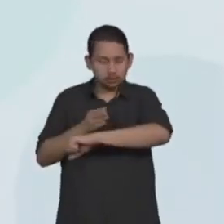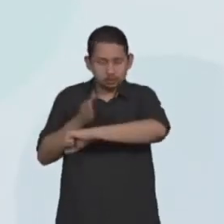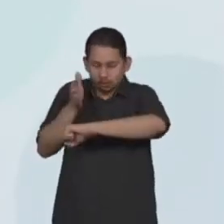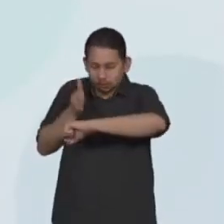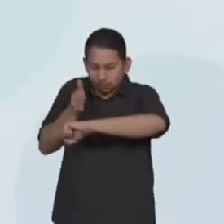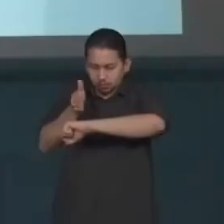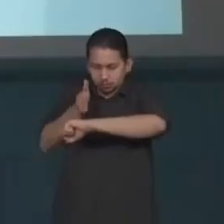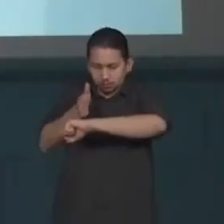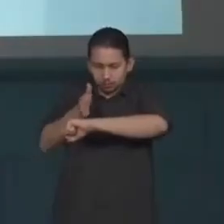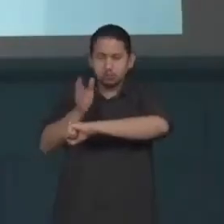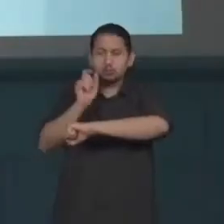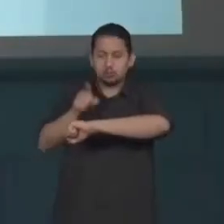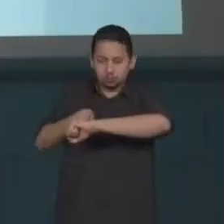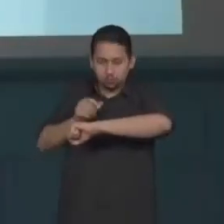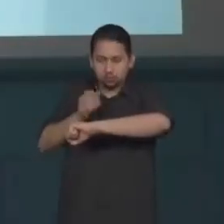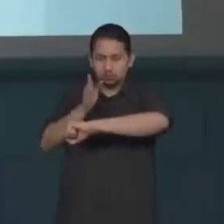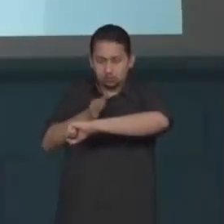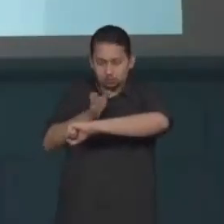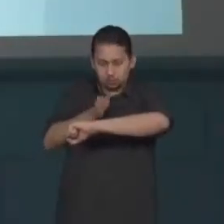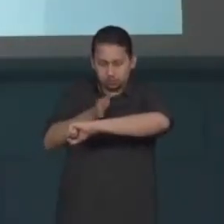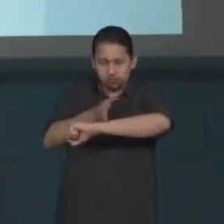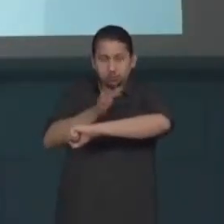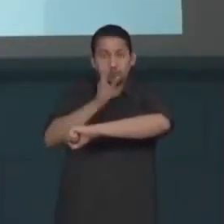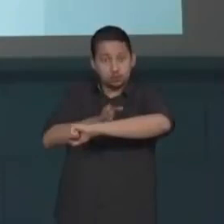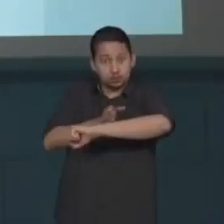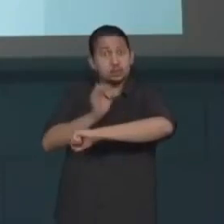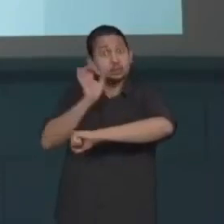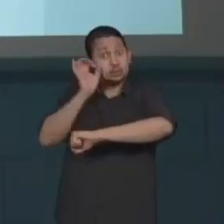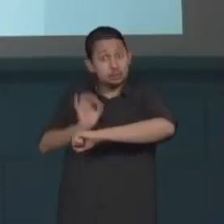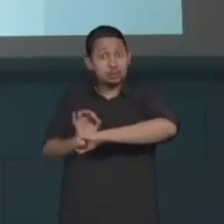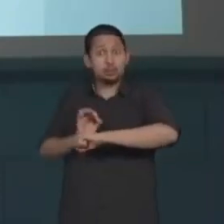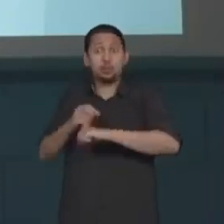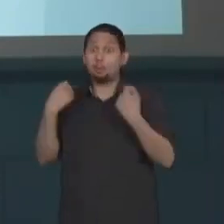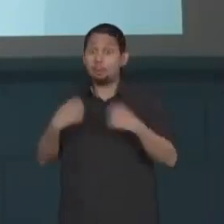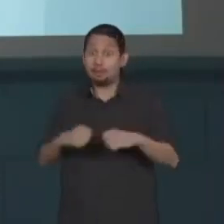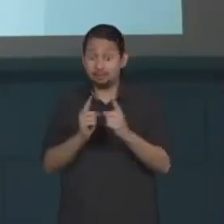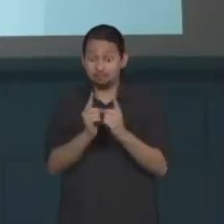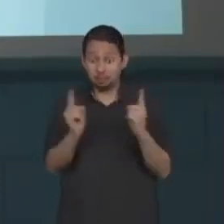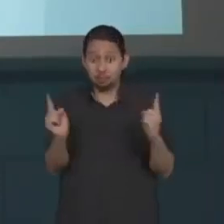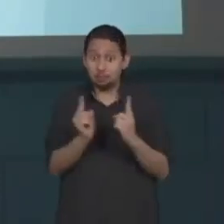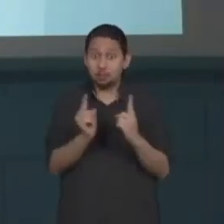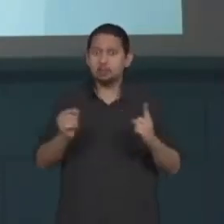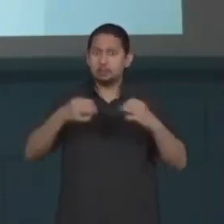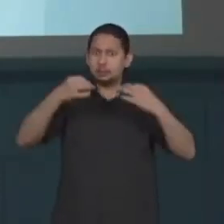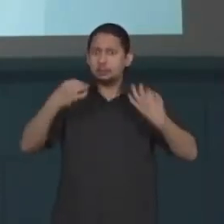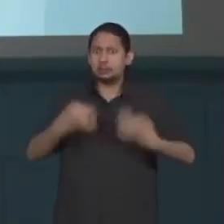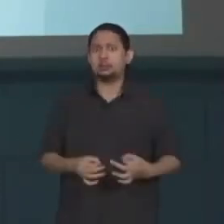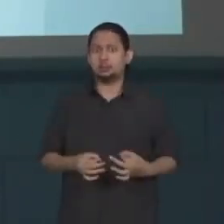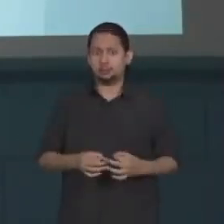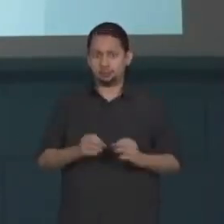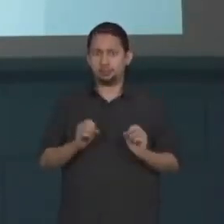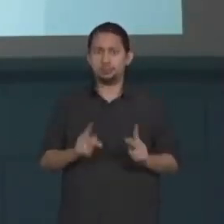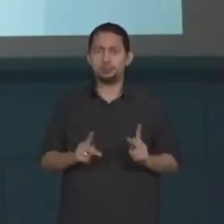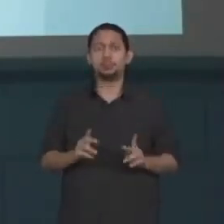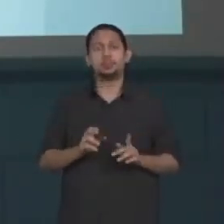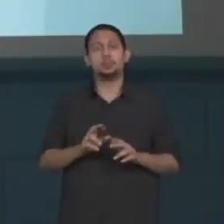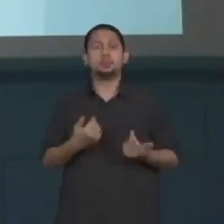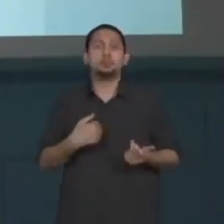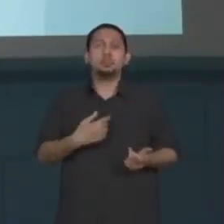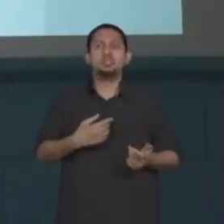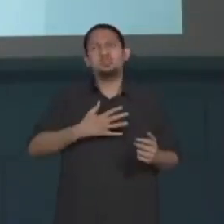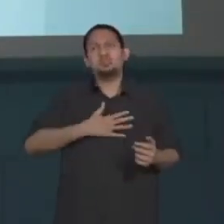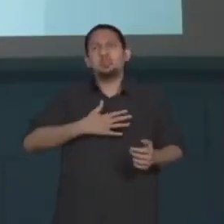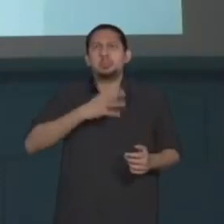da régua, que a gente vai precisar com que as peças tenham uma certa precisão nas medidas, então não dá